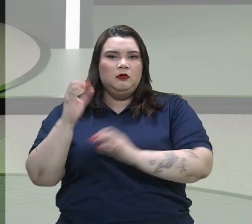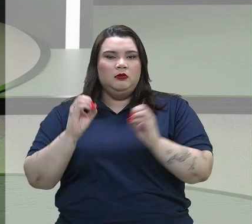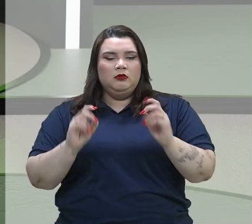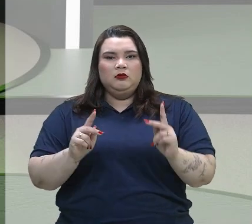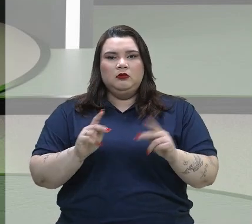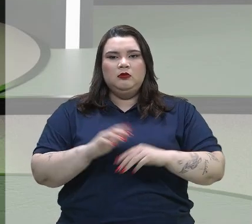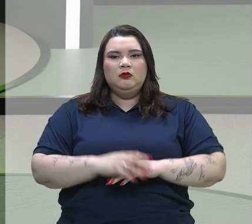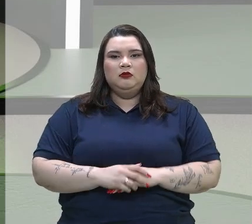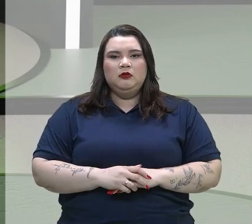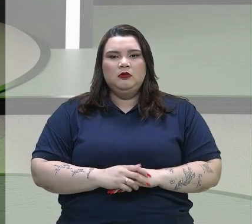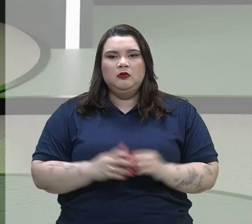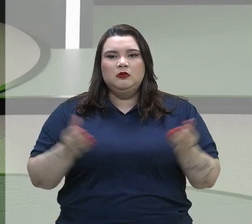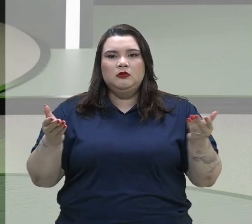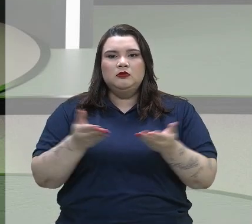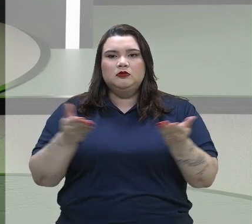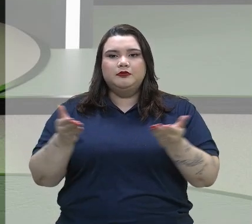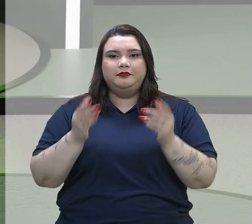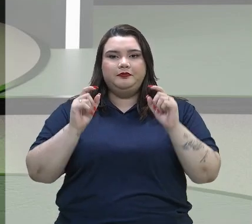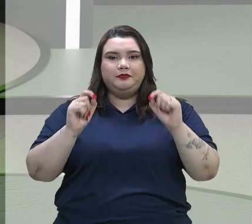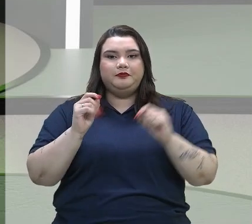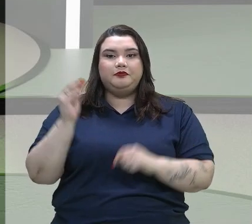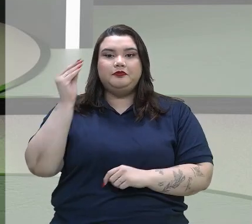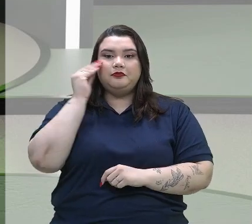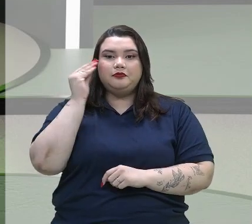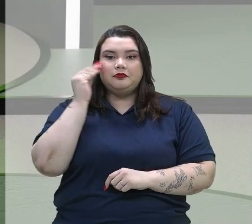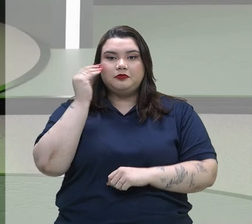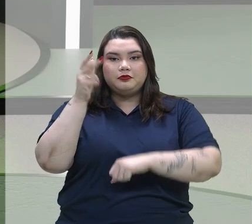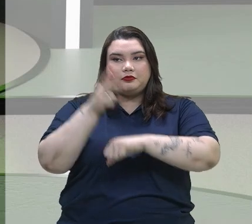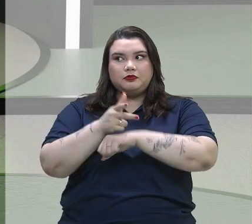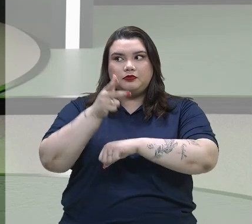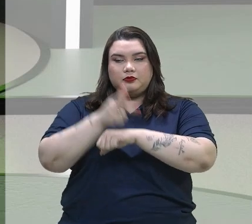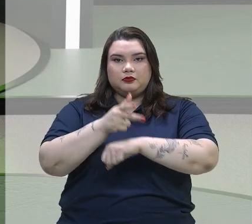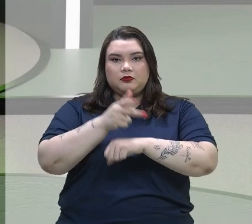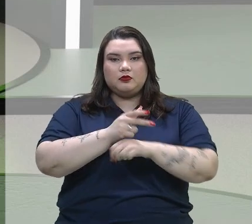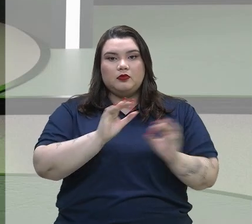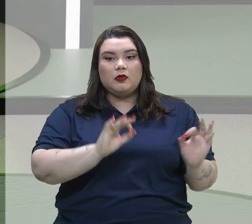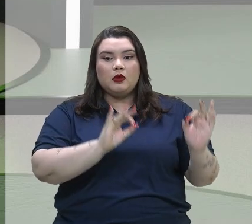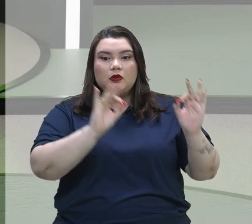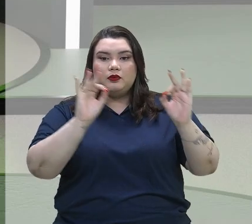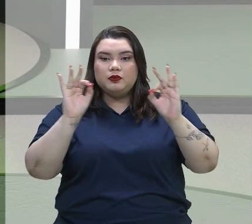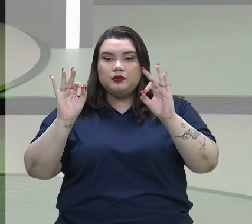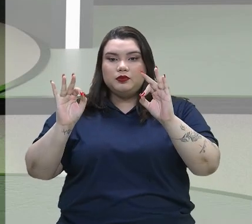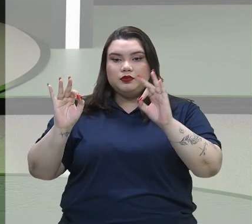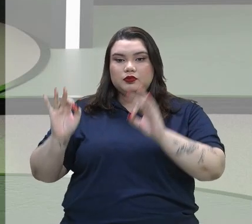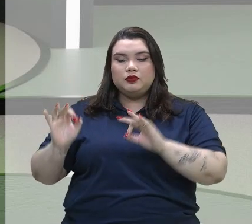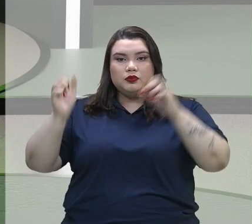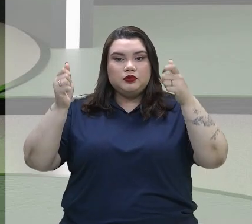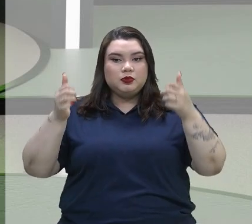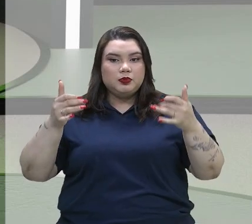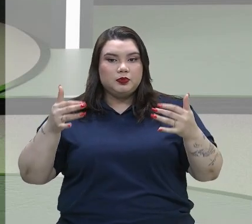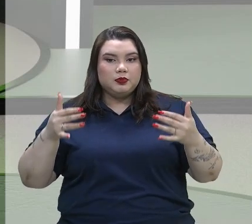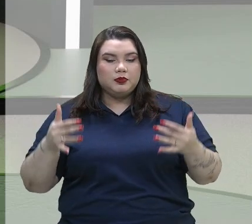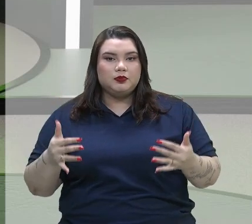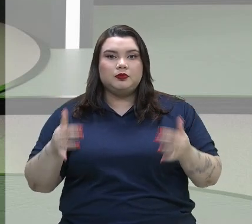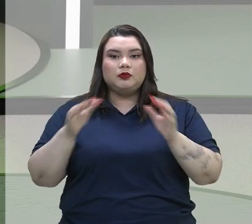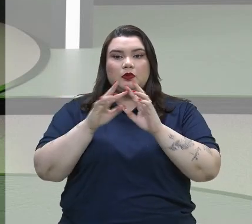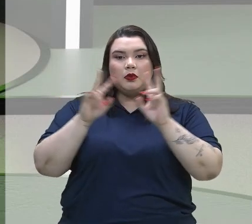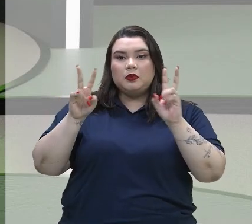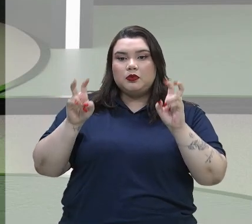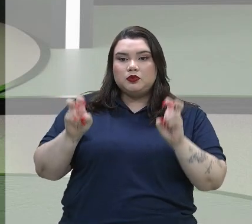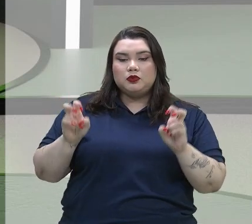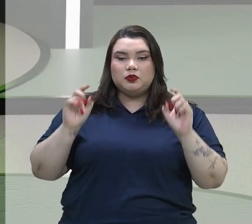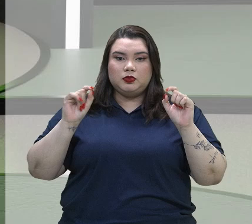gente, vamos agora assistir um vídeo e esse vídeo ele vai falar